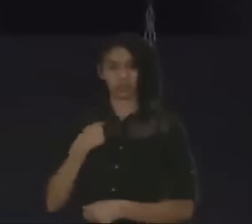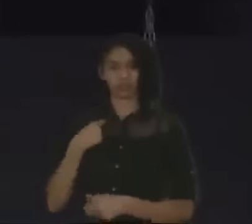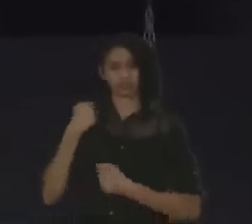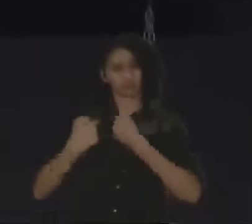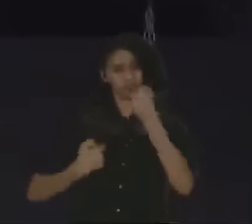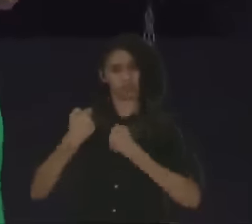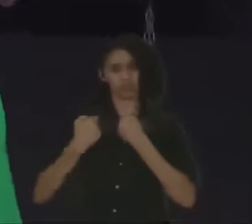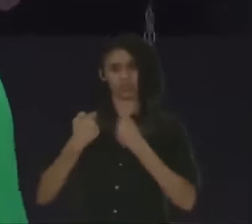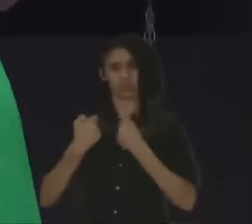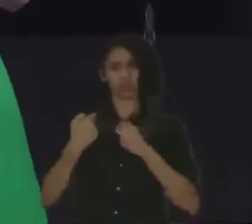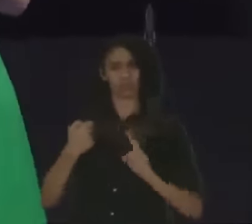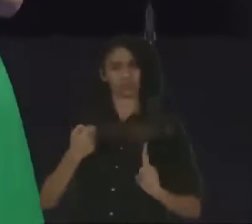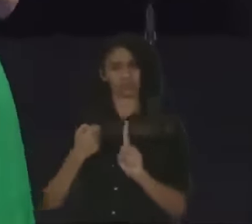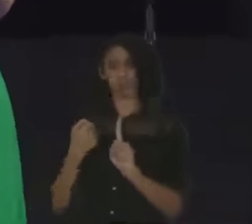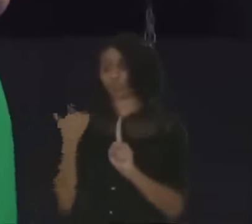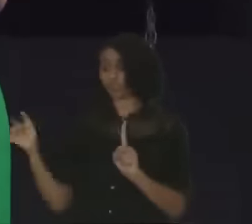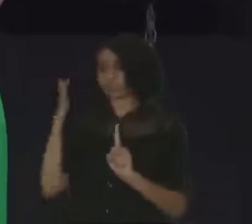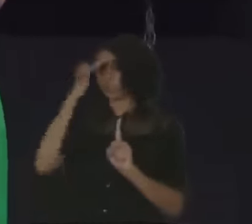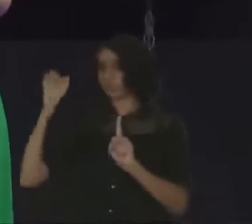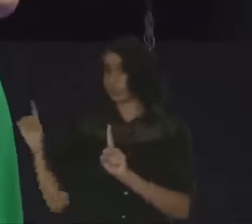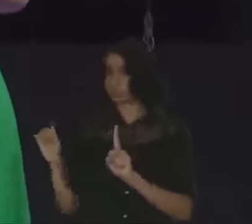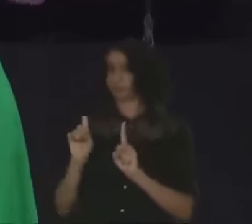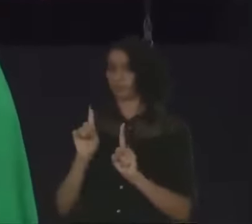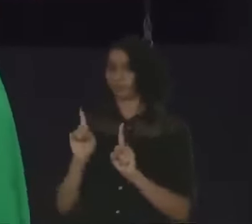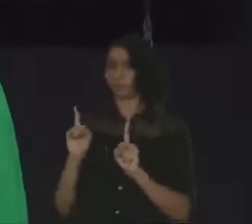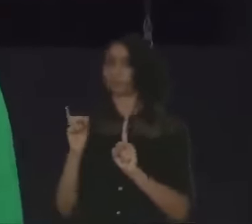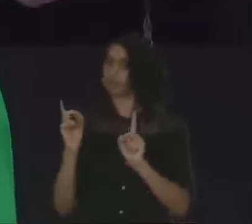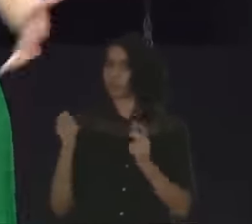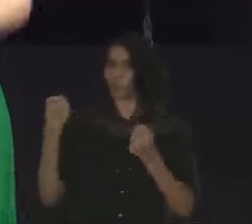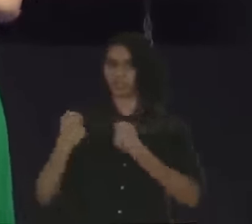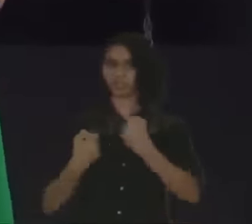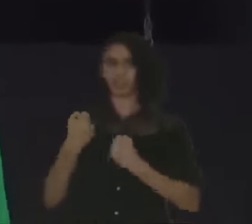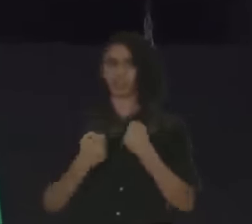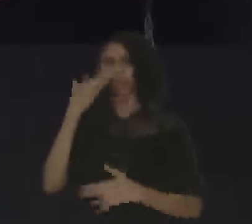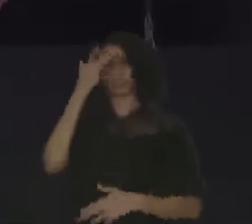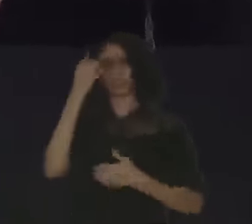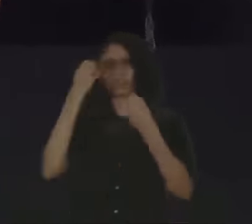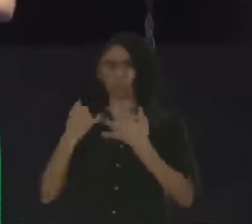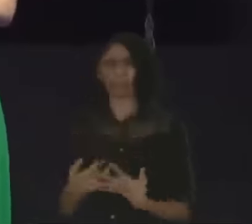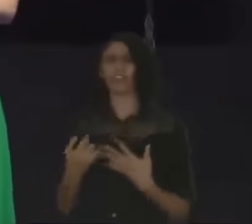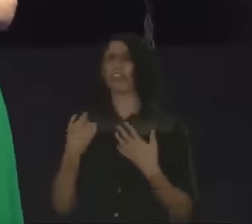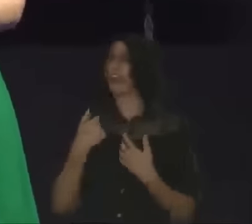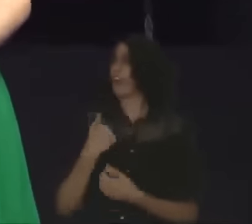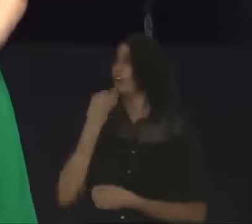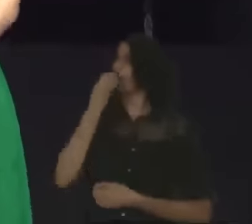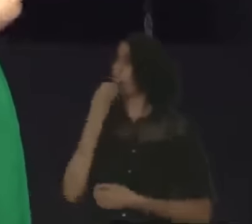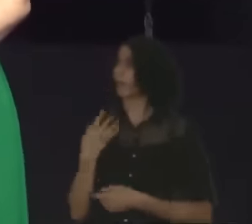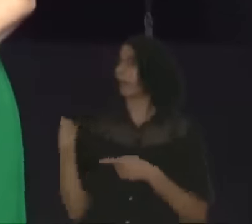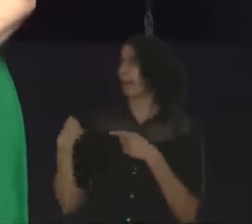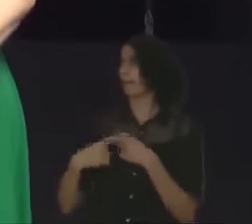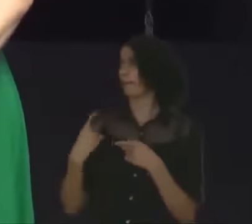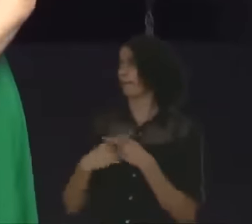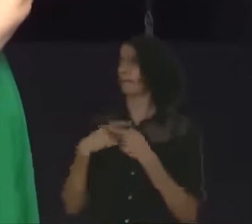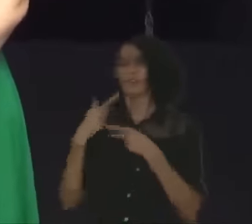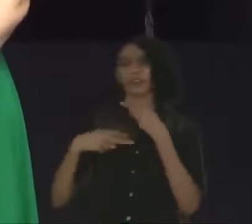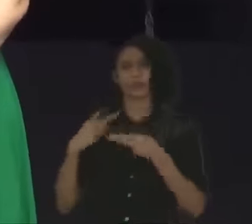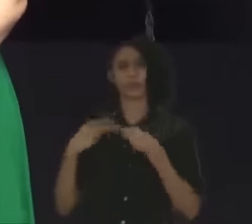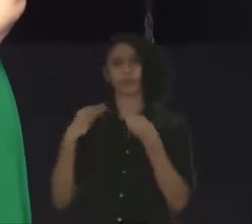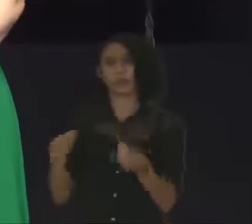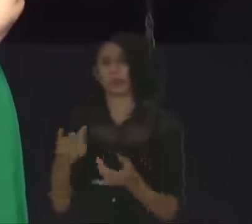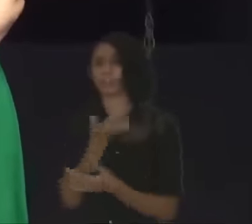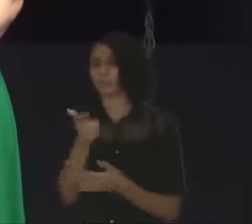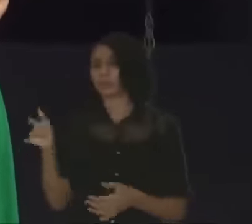e ela tava contando a experiência da vida dela e ela era uma pessoa muito generosa que gosta de presentear várias pessoas e ela disse assim pastor eu